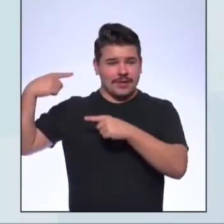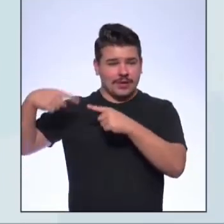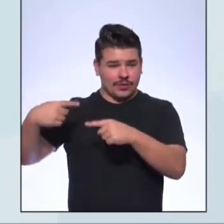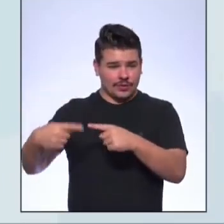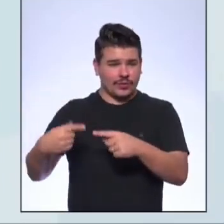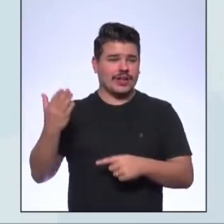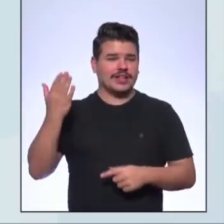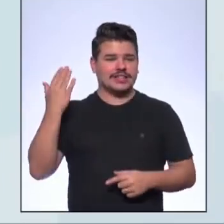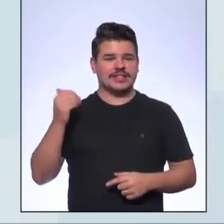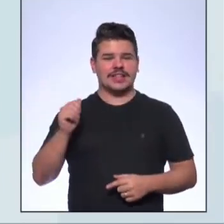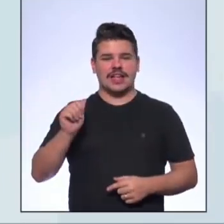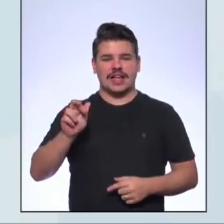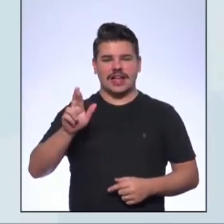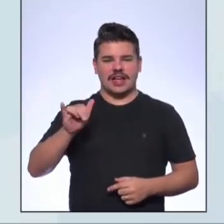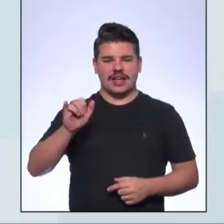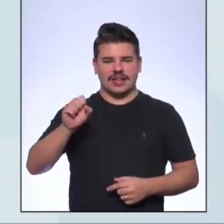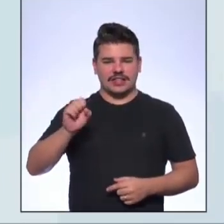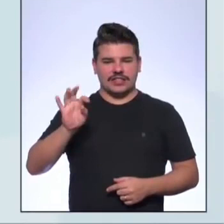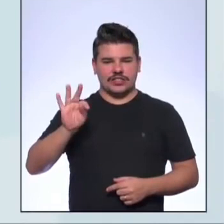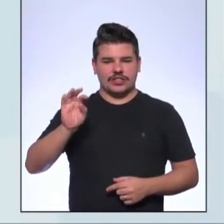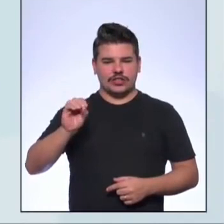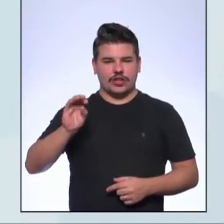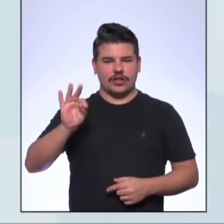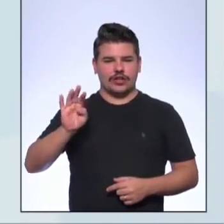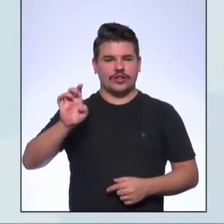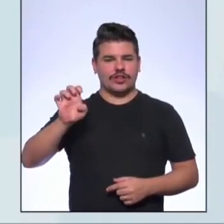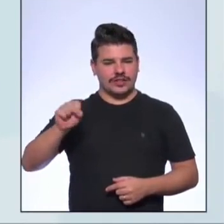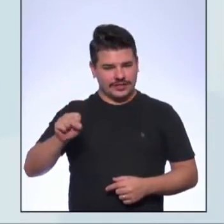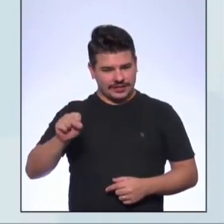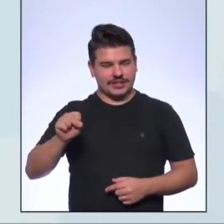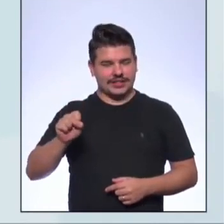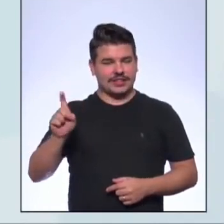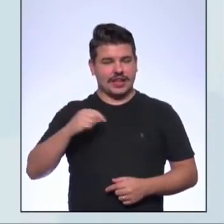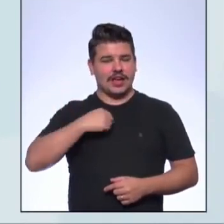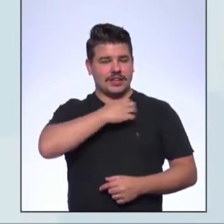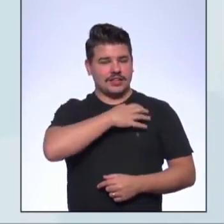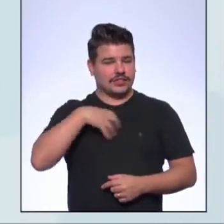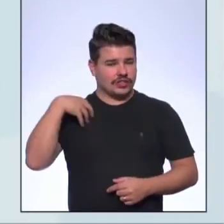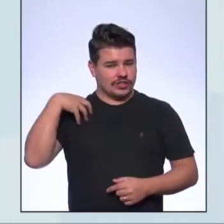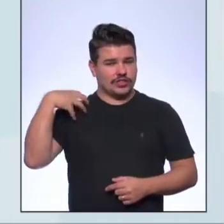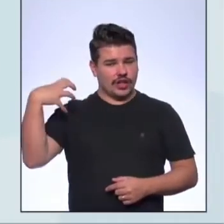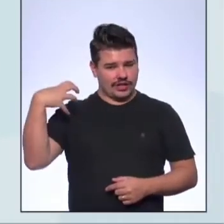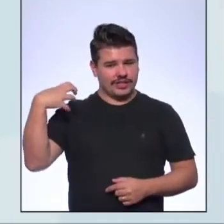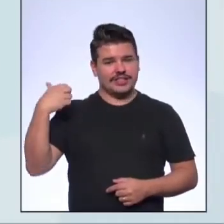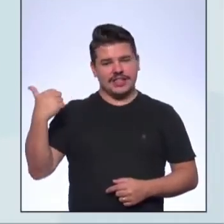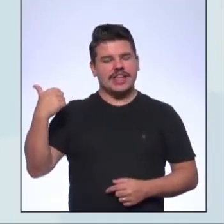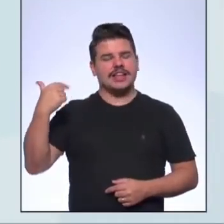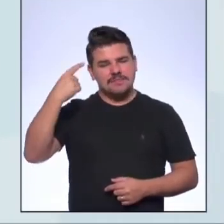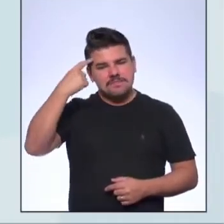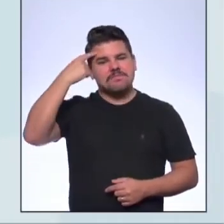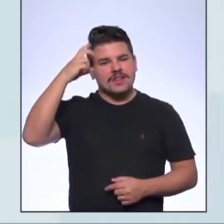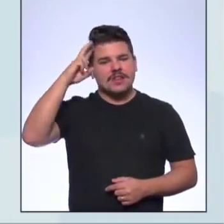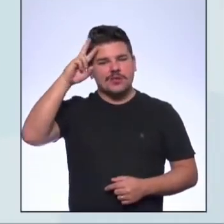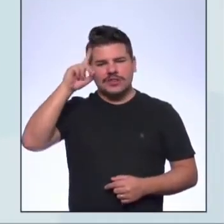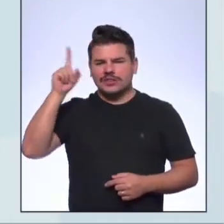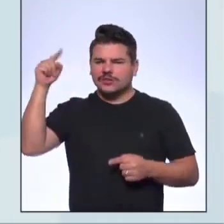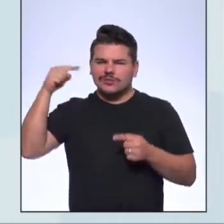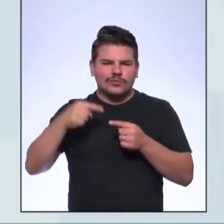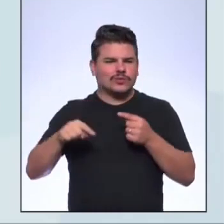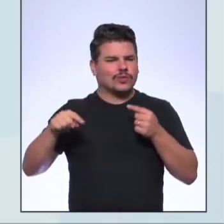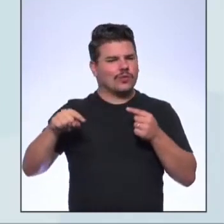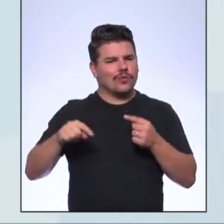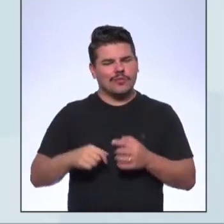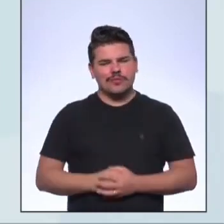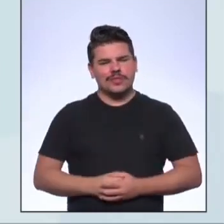Aristóteles, né, entendeu que tinha algumas questões aí, porque isso não respondia, né,